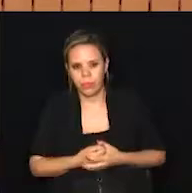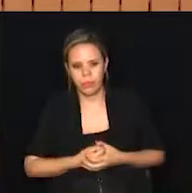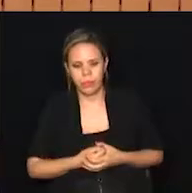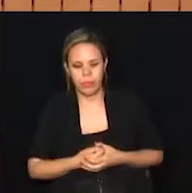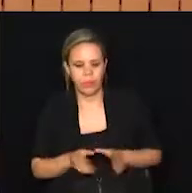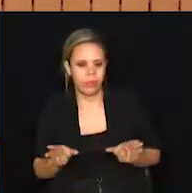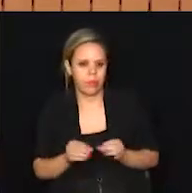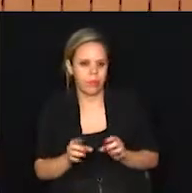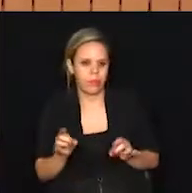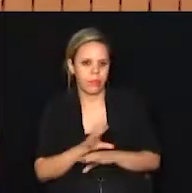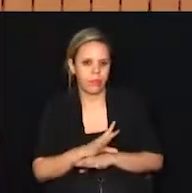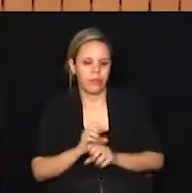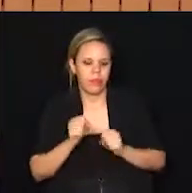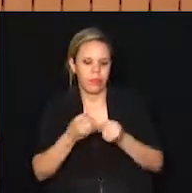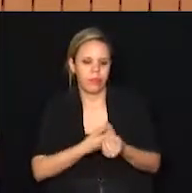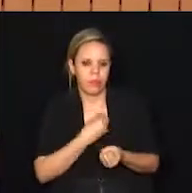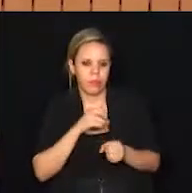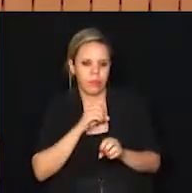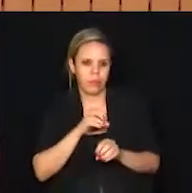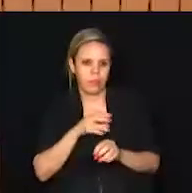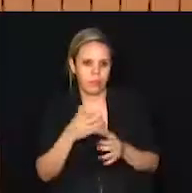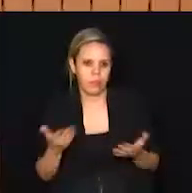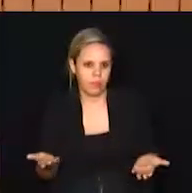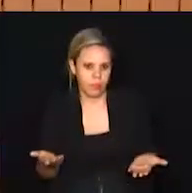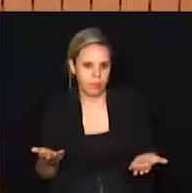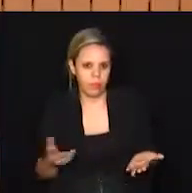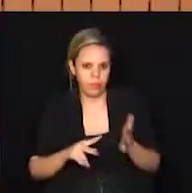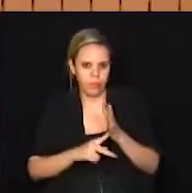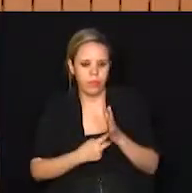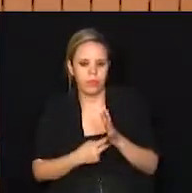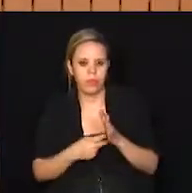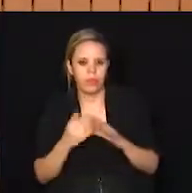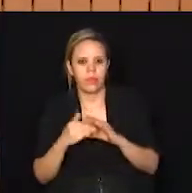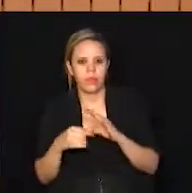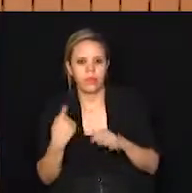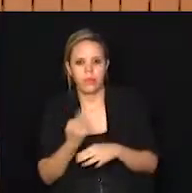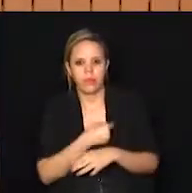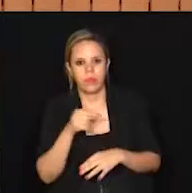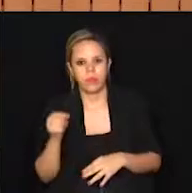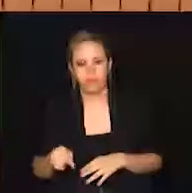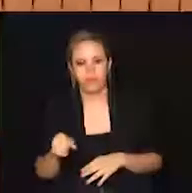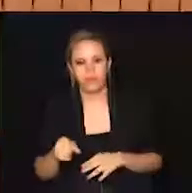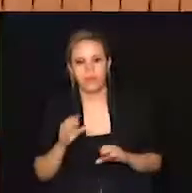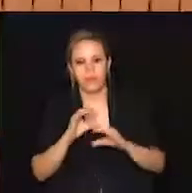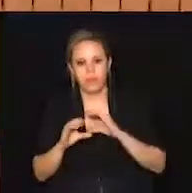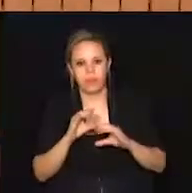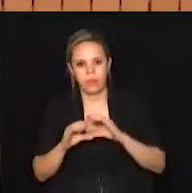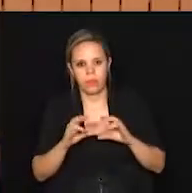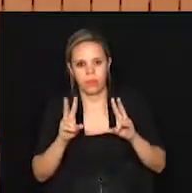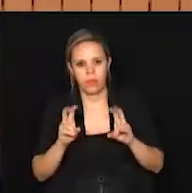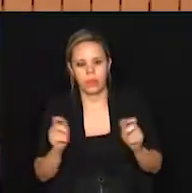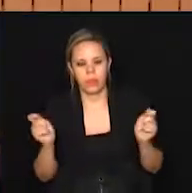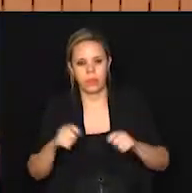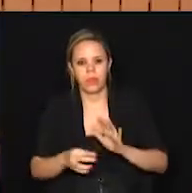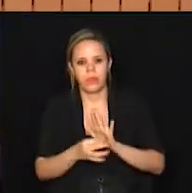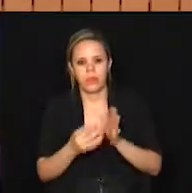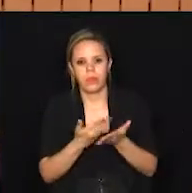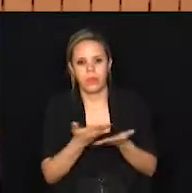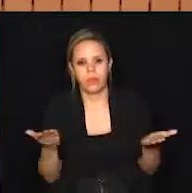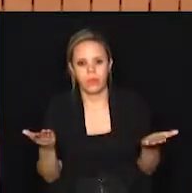As crianças, elas são maleáveis, então se nós ensinarmos onde elas podem sentar, a probabilidade